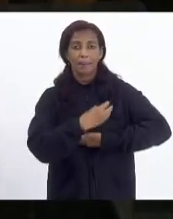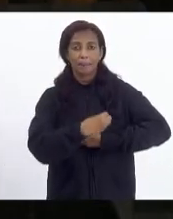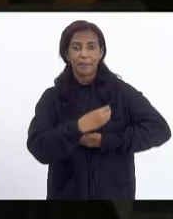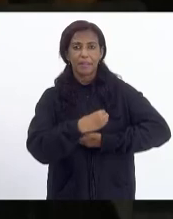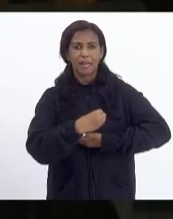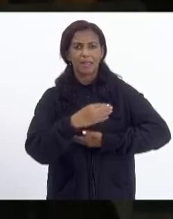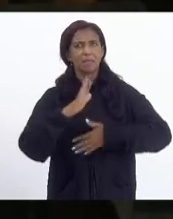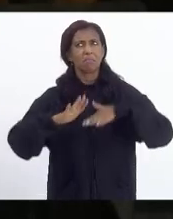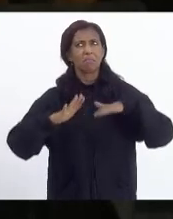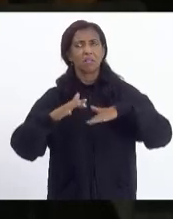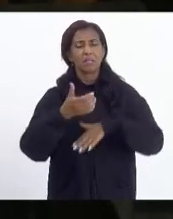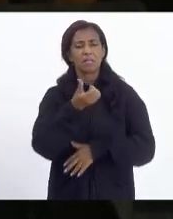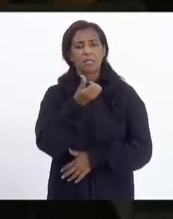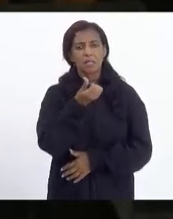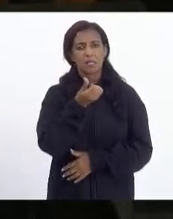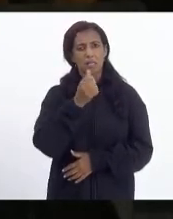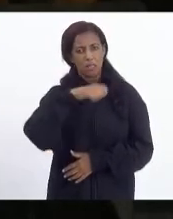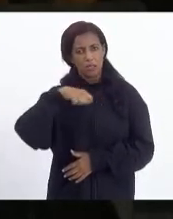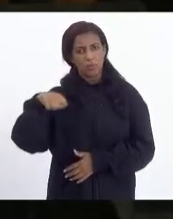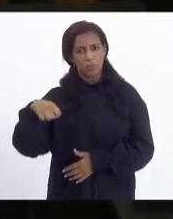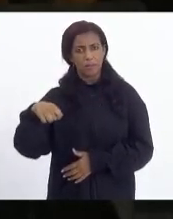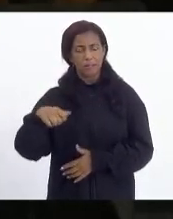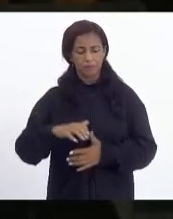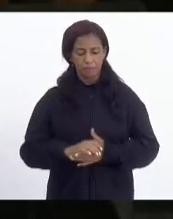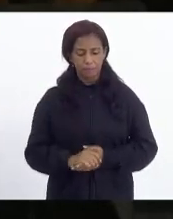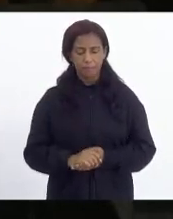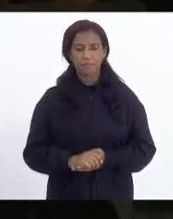mínimo por seis meses